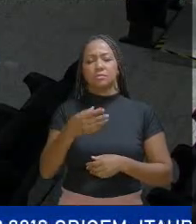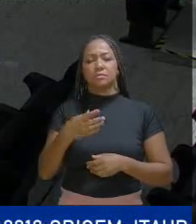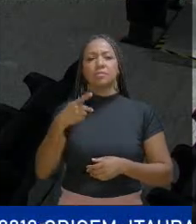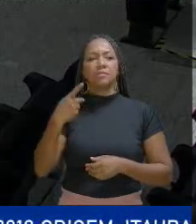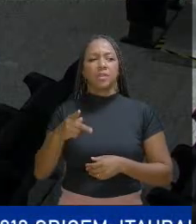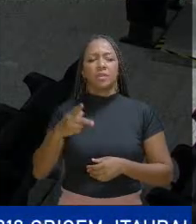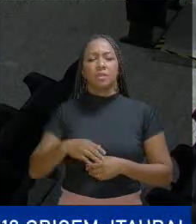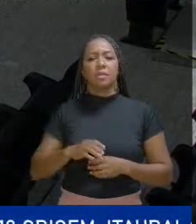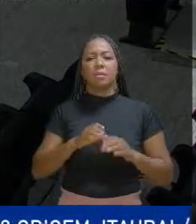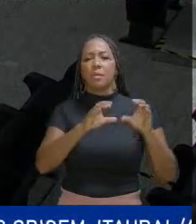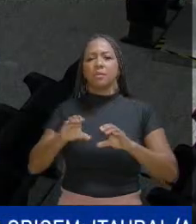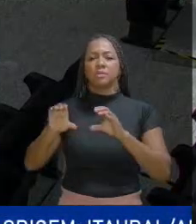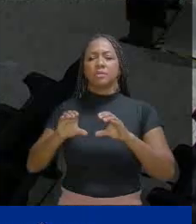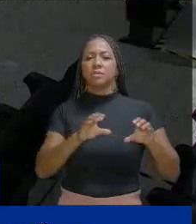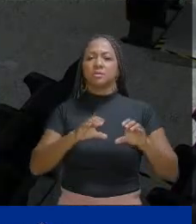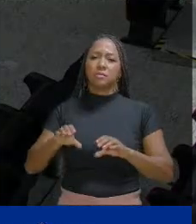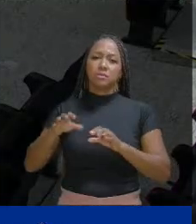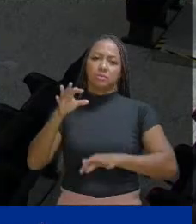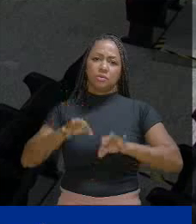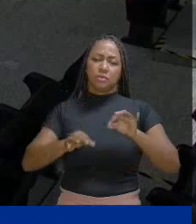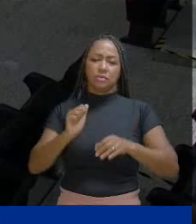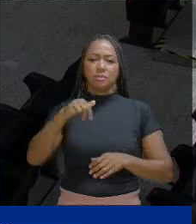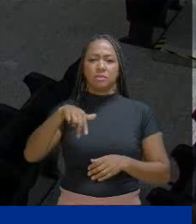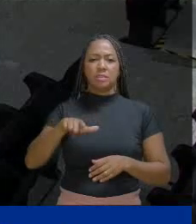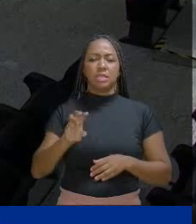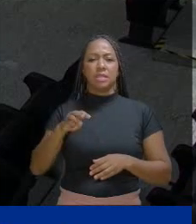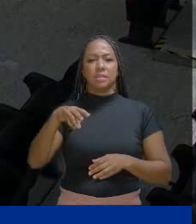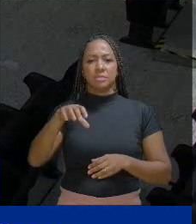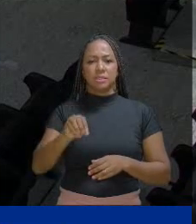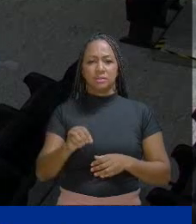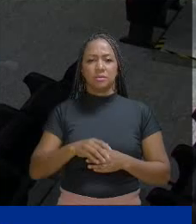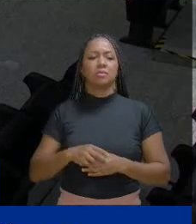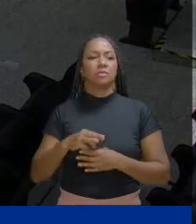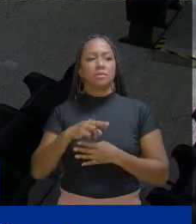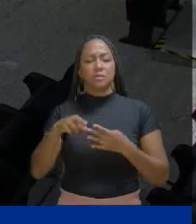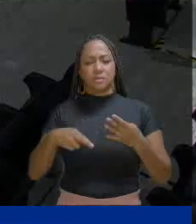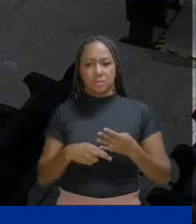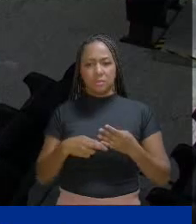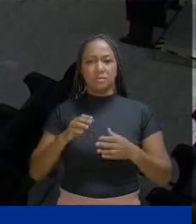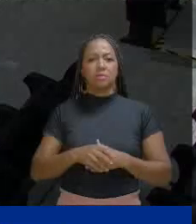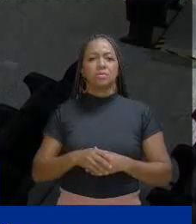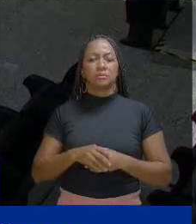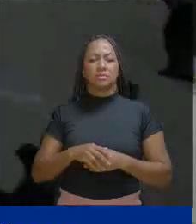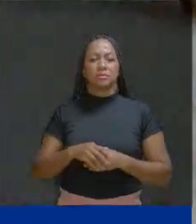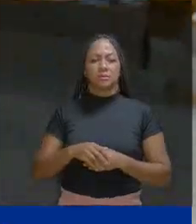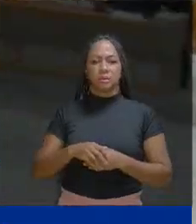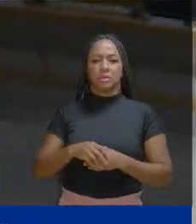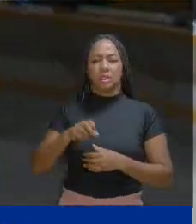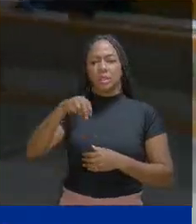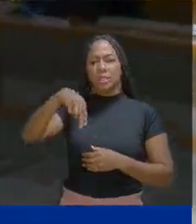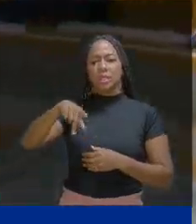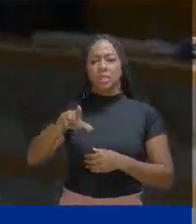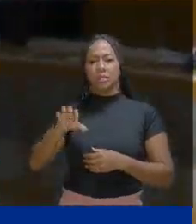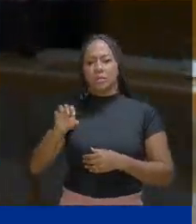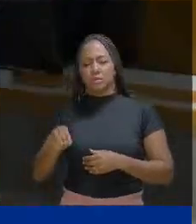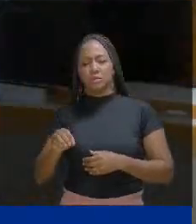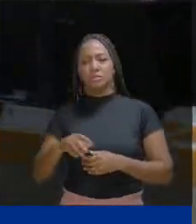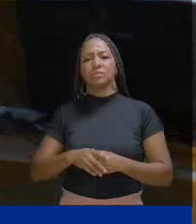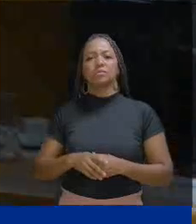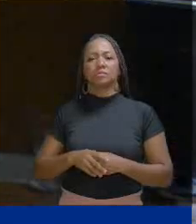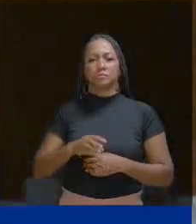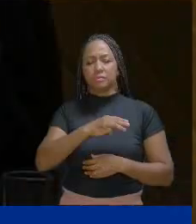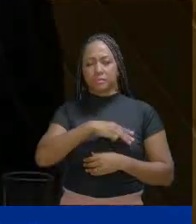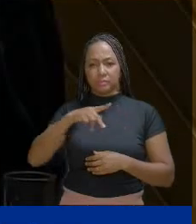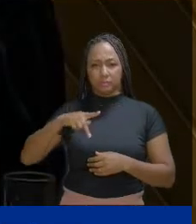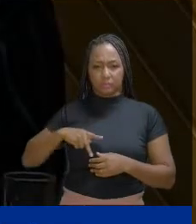0600477-2024, origem Calçuene, relator juiz Anselmo Gonçalves, recorrente Enildo Soares dos Santos, e recorrido do Ministério